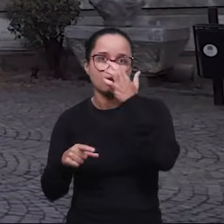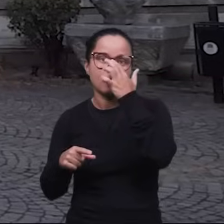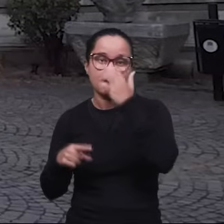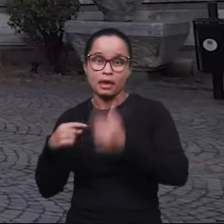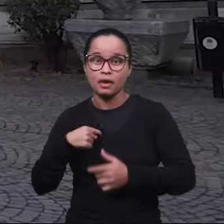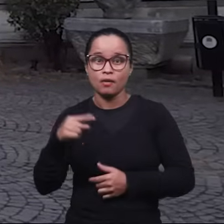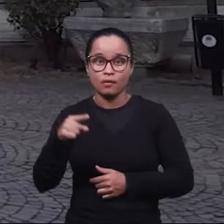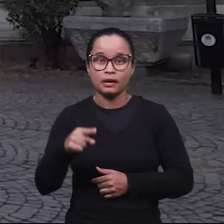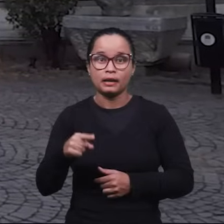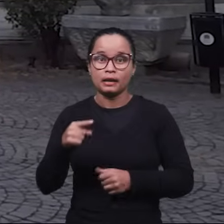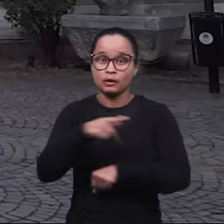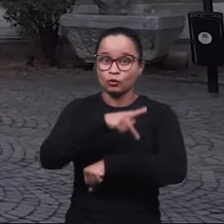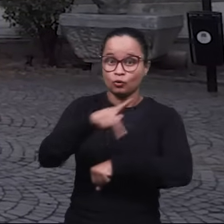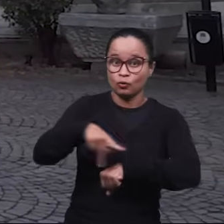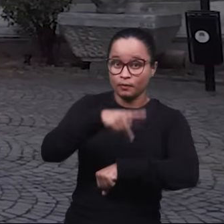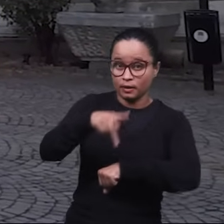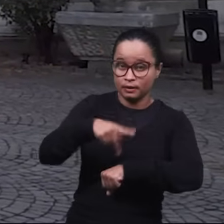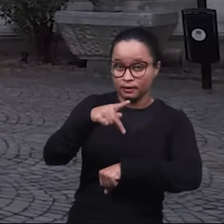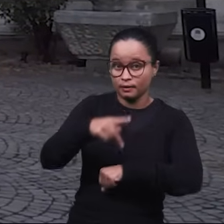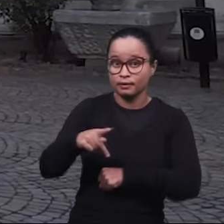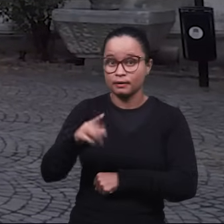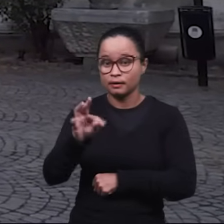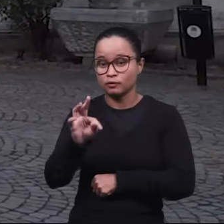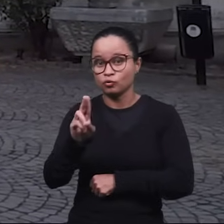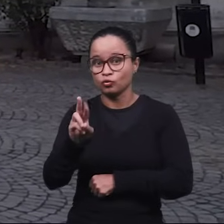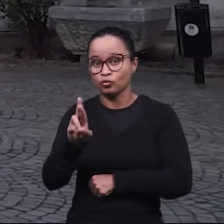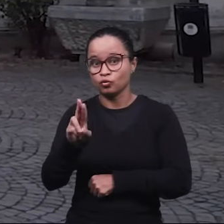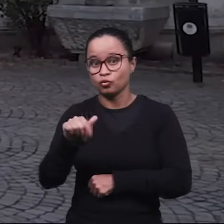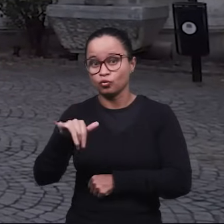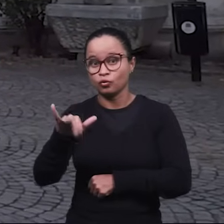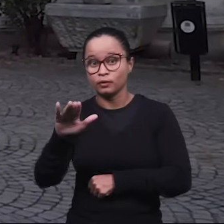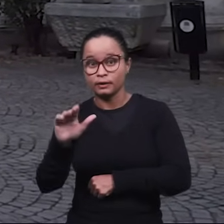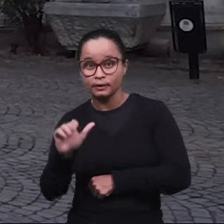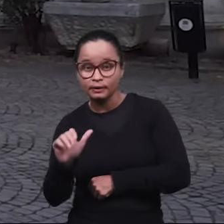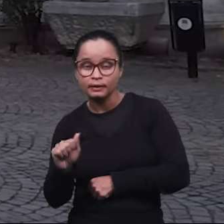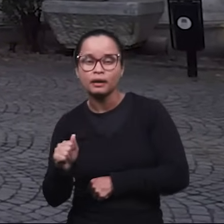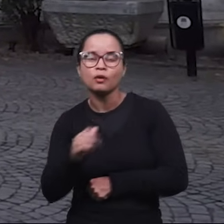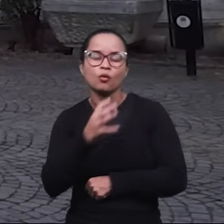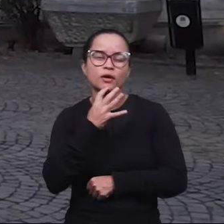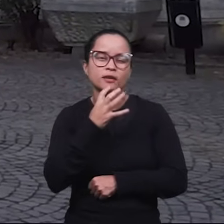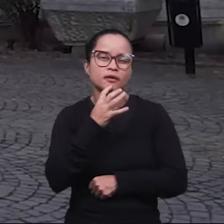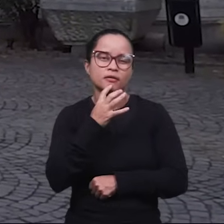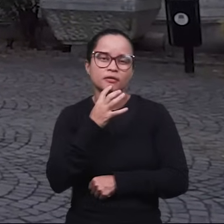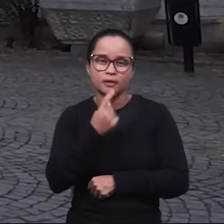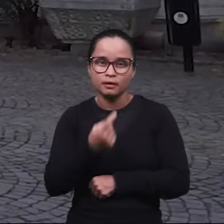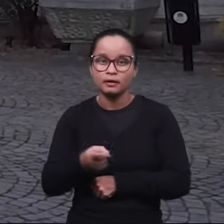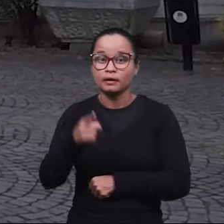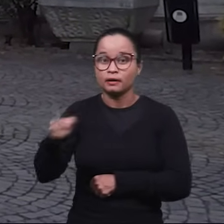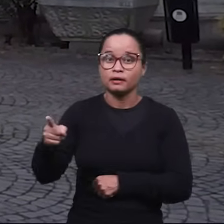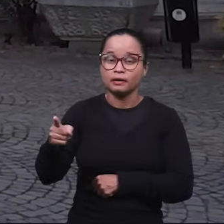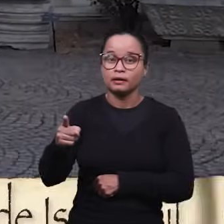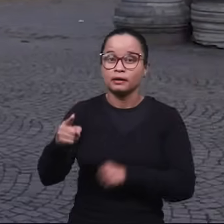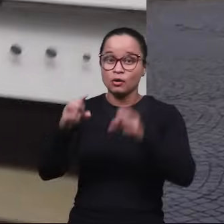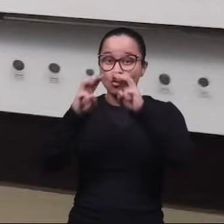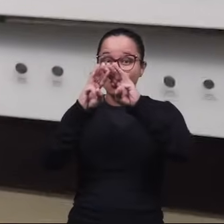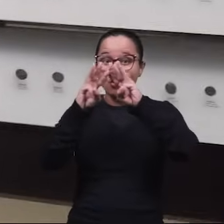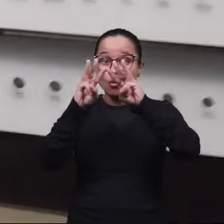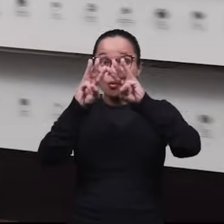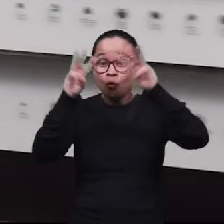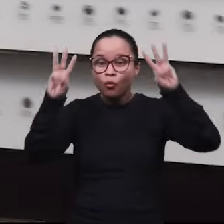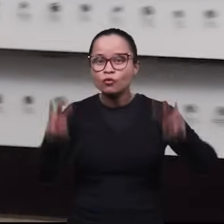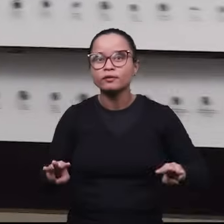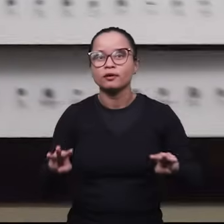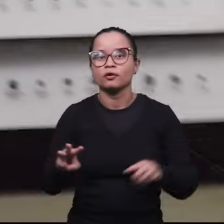na Turquia e conheci de perto. O Museu de Arqueologia de Istambul, ele